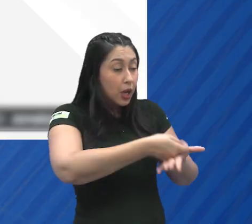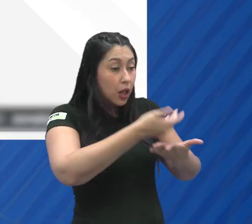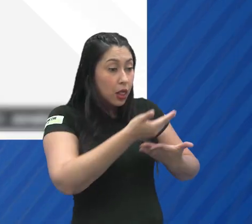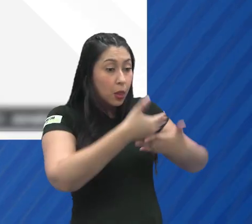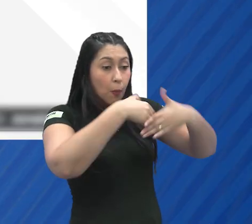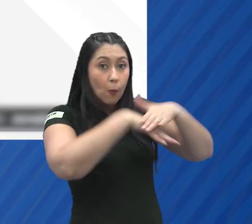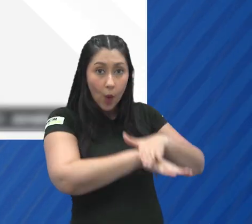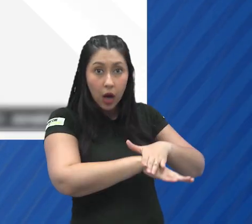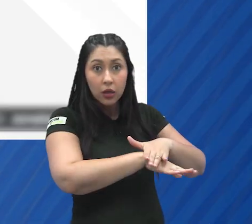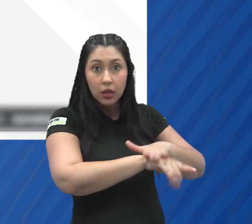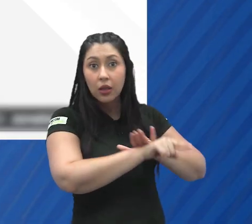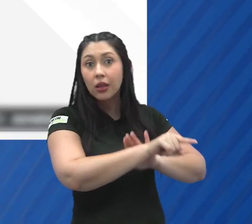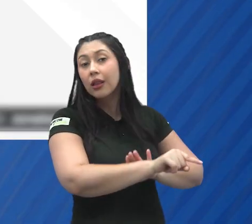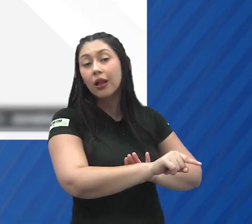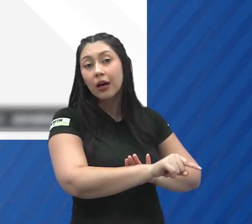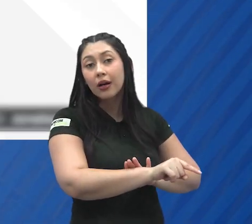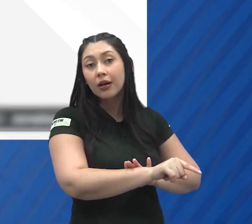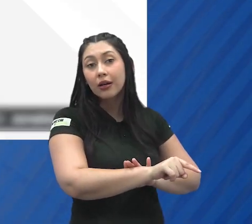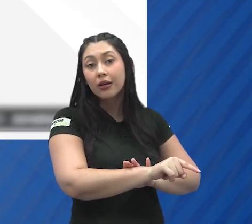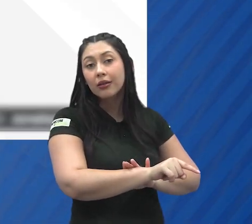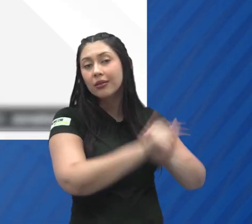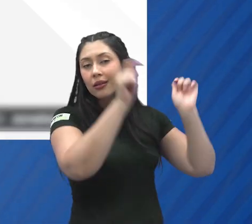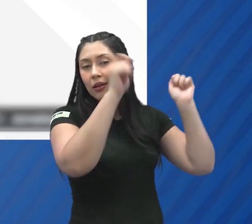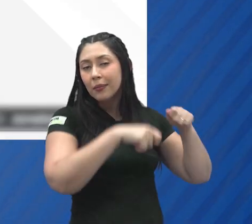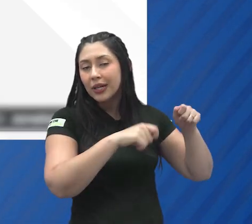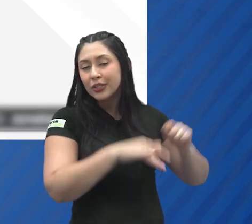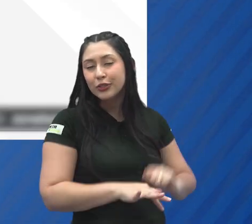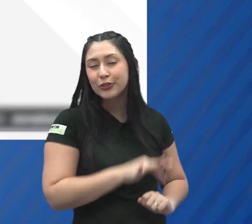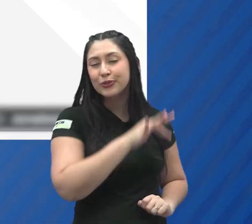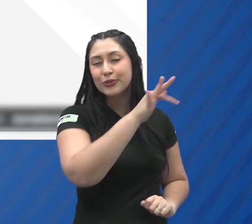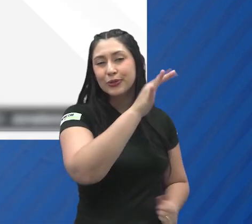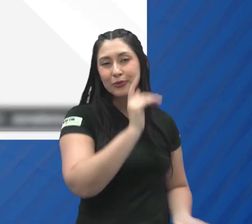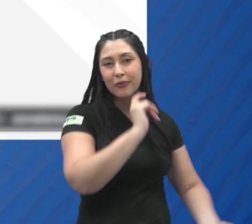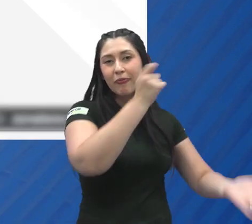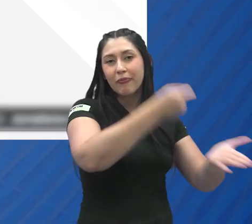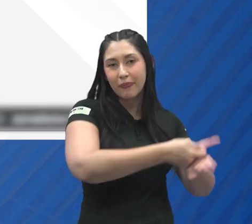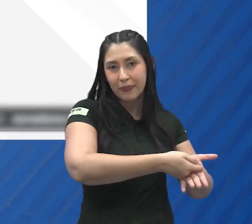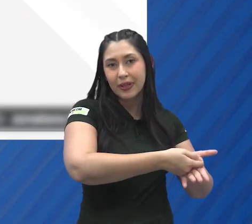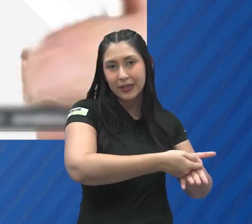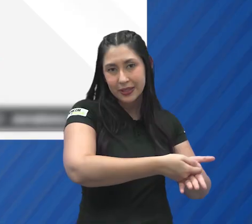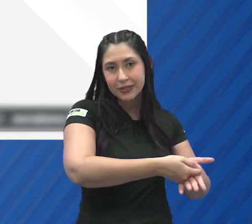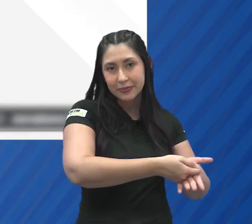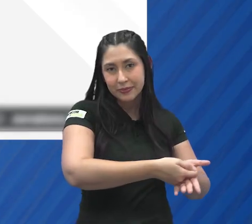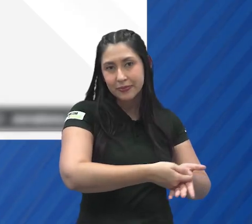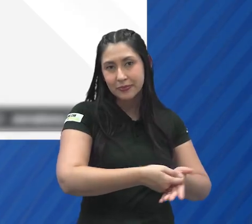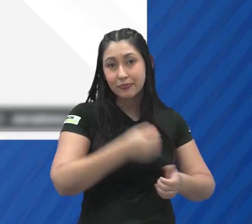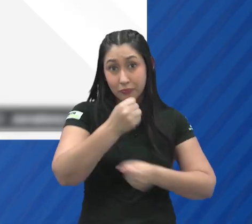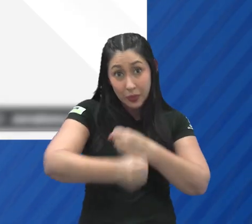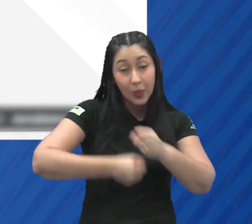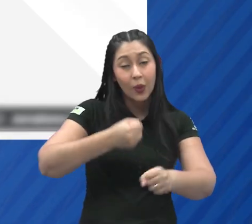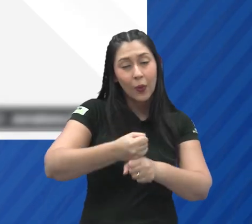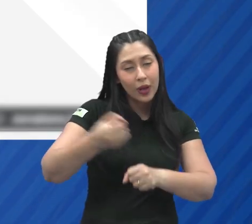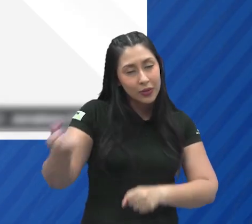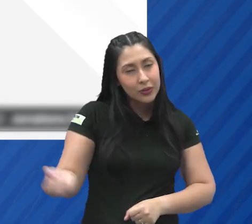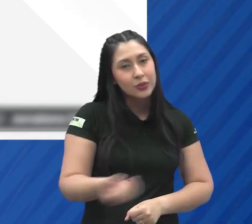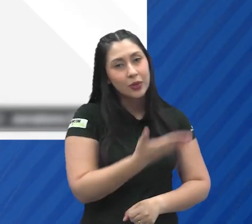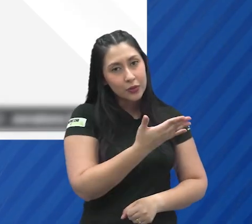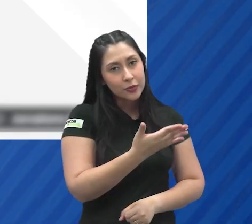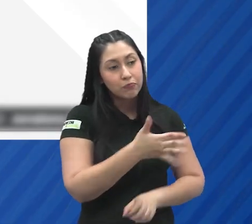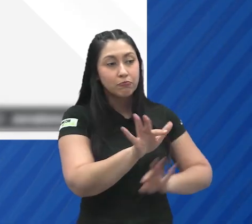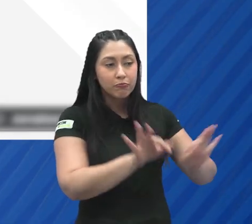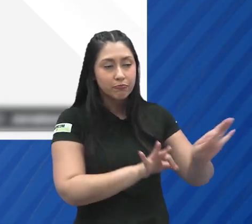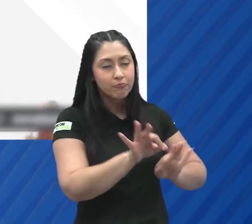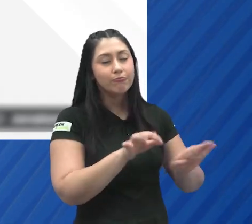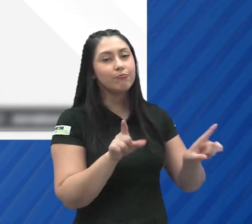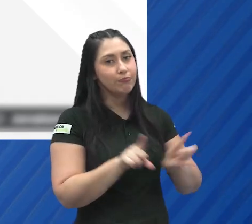ele, reserva ele dentro da sua poupança para que ele seja eficiente e eficaz para realizar seus sonhos no ano que vai